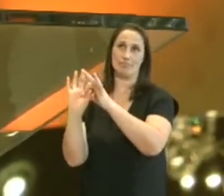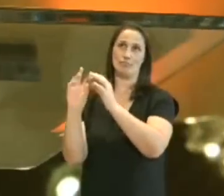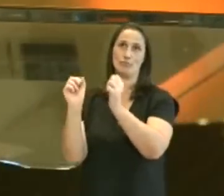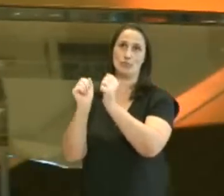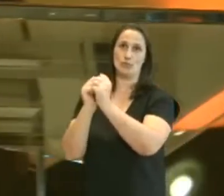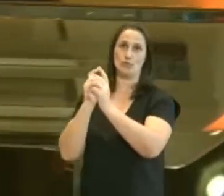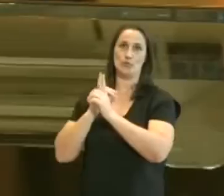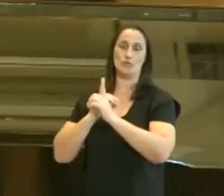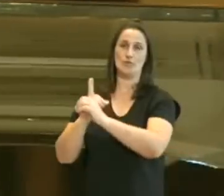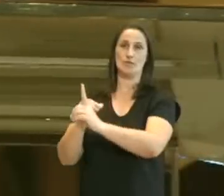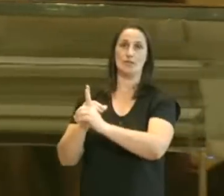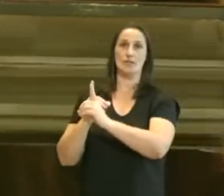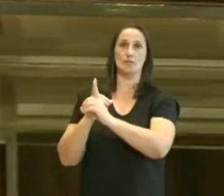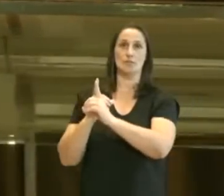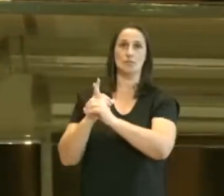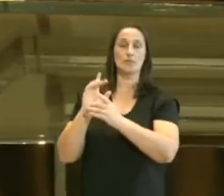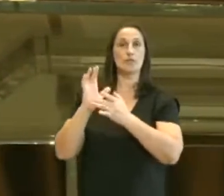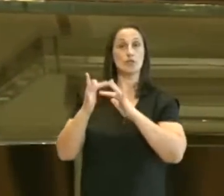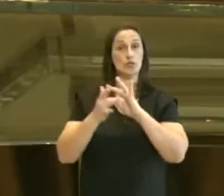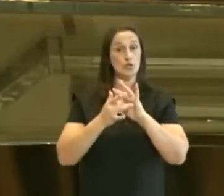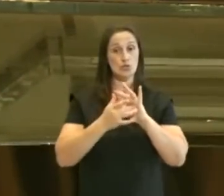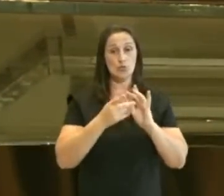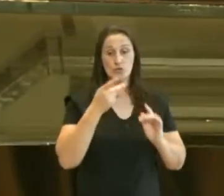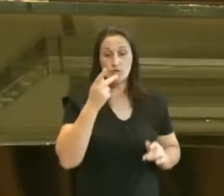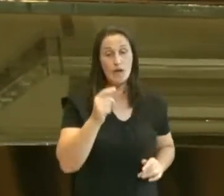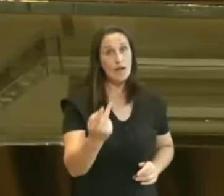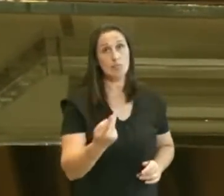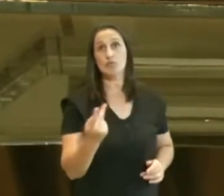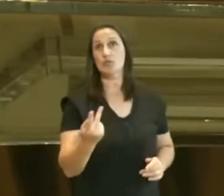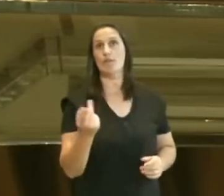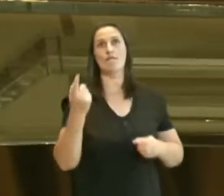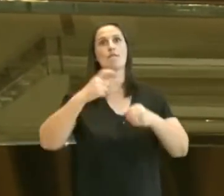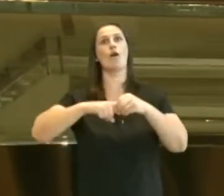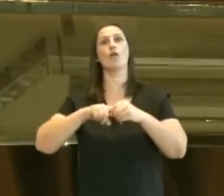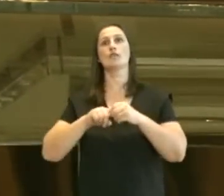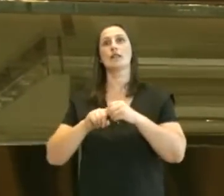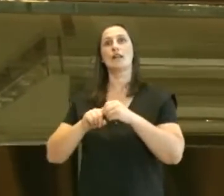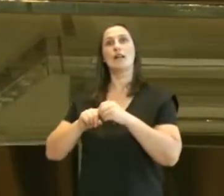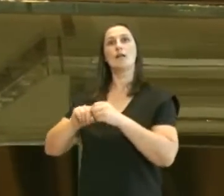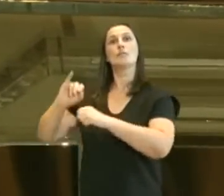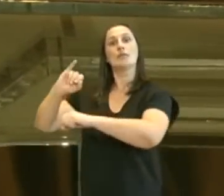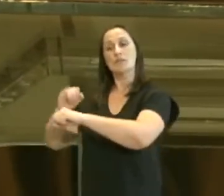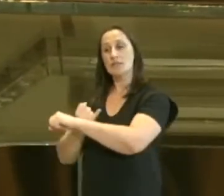É interessante que Jesus não fala para eles: olha, volta para Jerusalém.